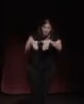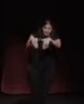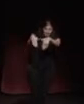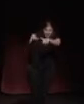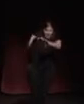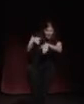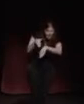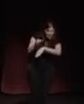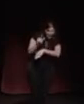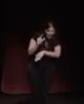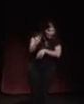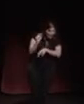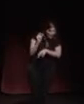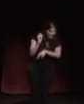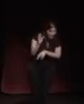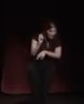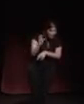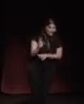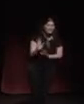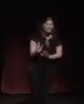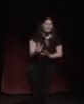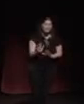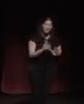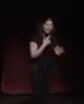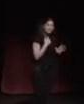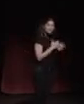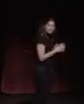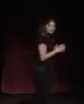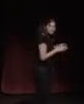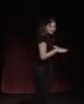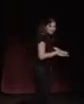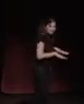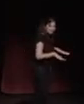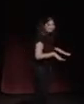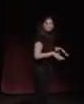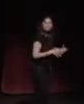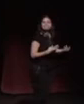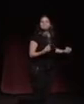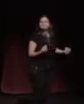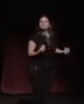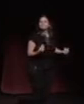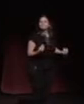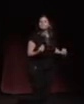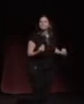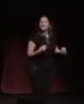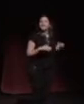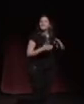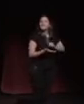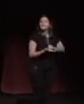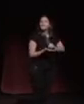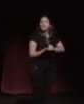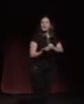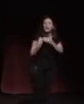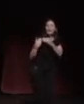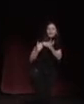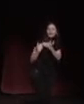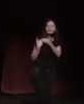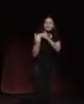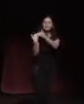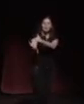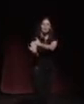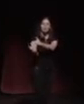deles, que você quer ficar só com as crianças, não traz uma corresponsabilização pelo trabalho